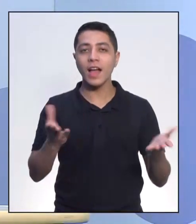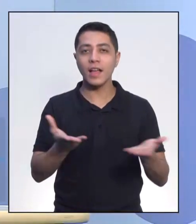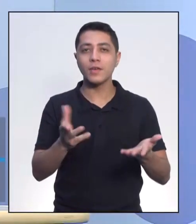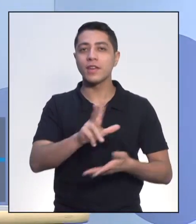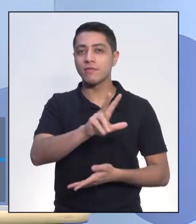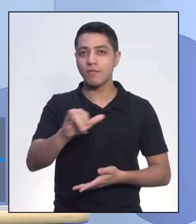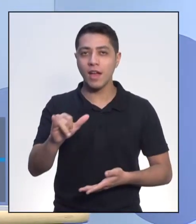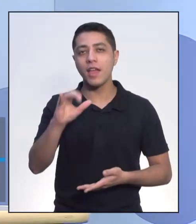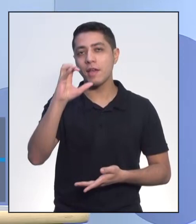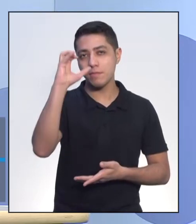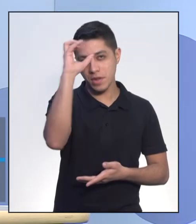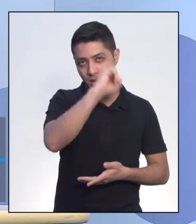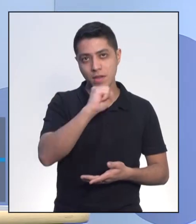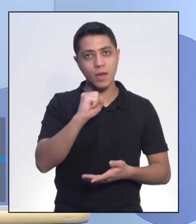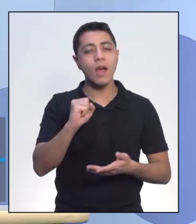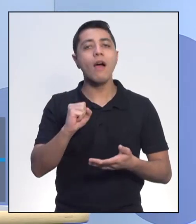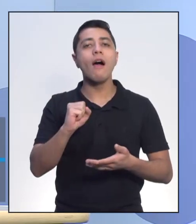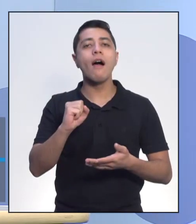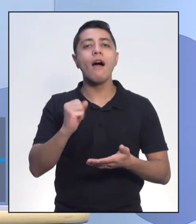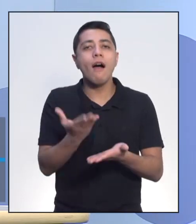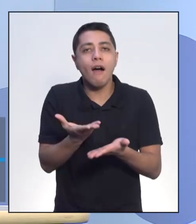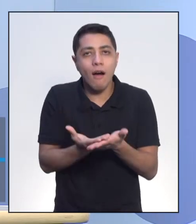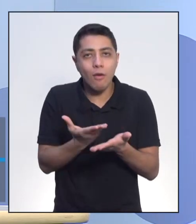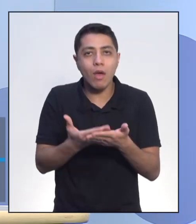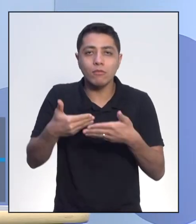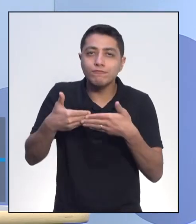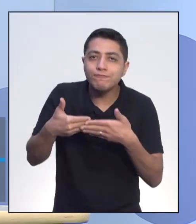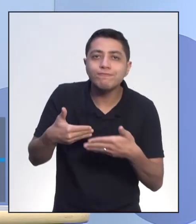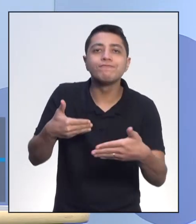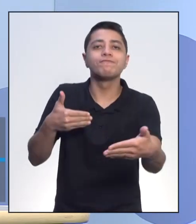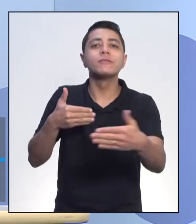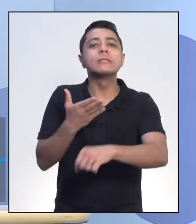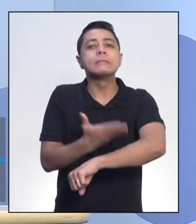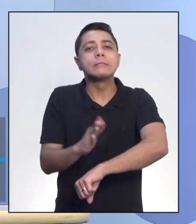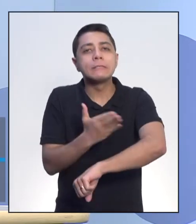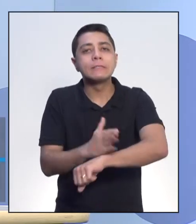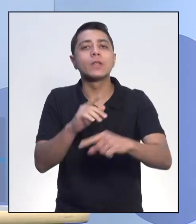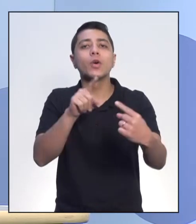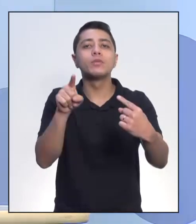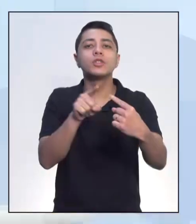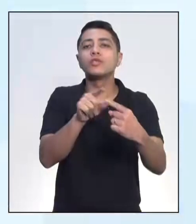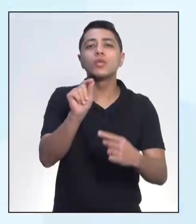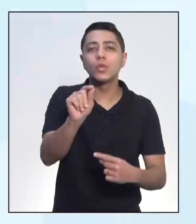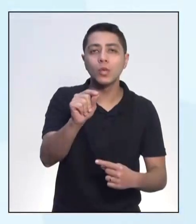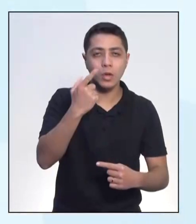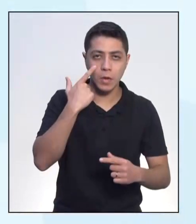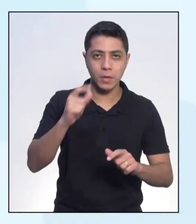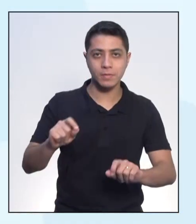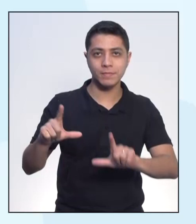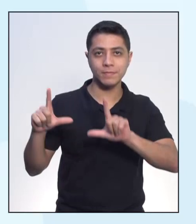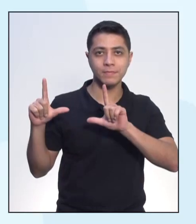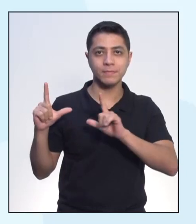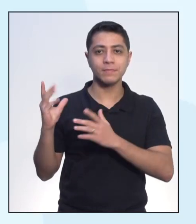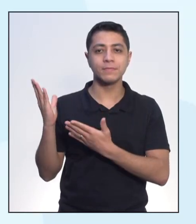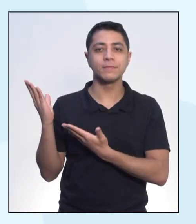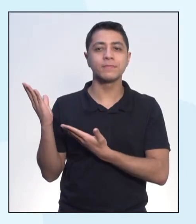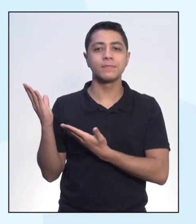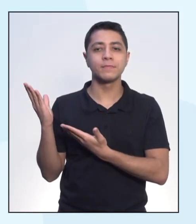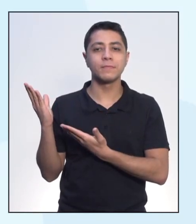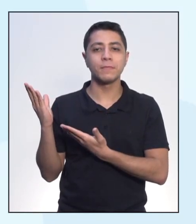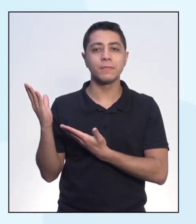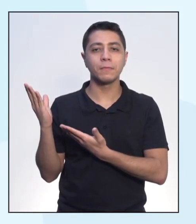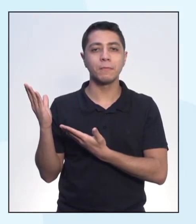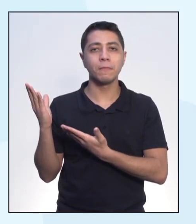os objetivos e as habilidades que trabalharemos na aula de hoje. Vai aparecer na tela para vocês. Então, hoje